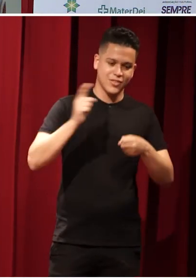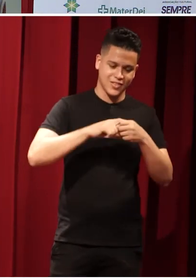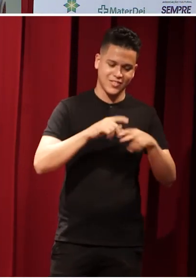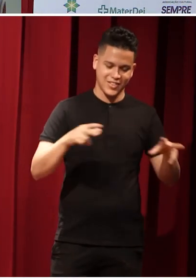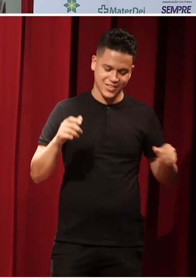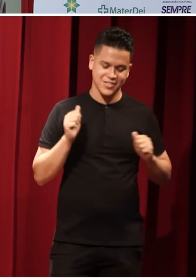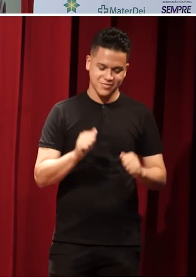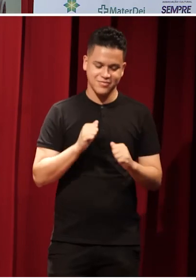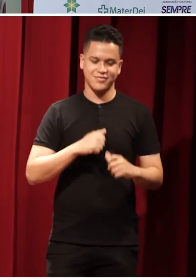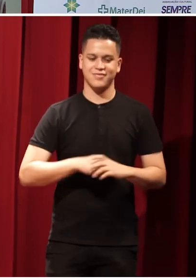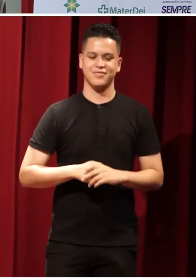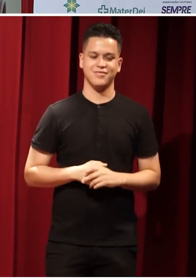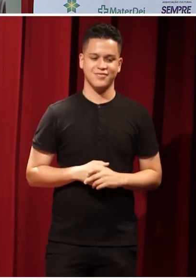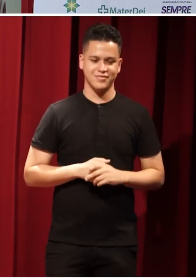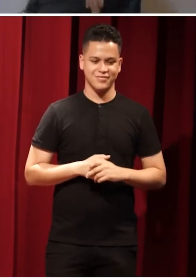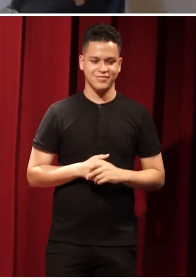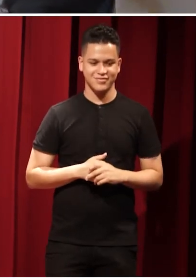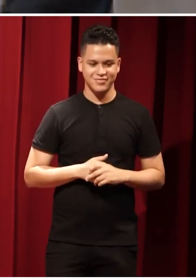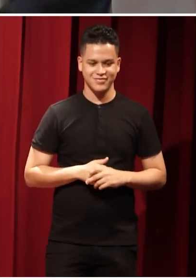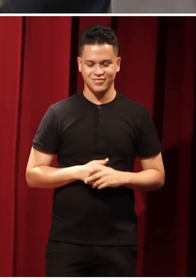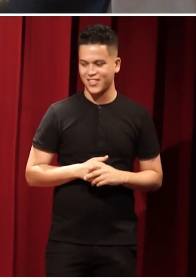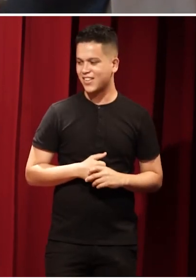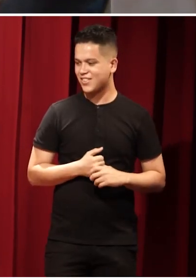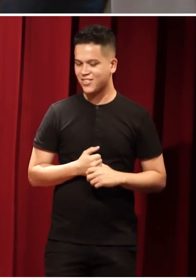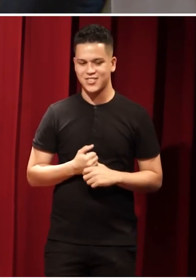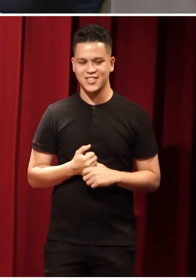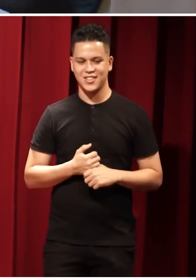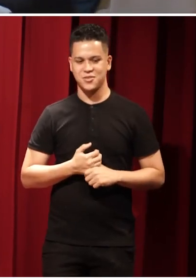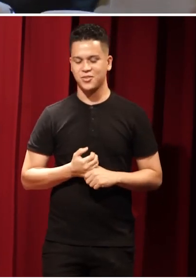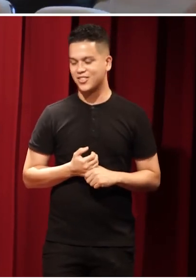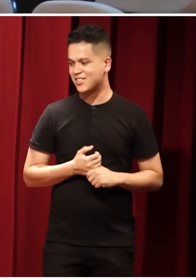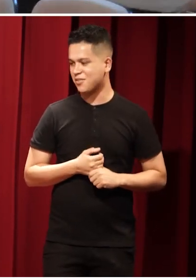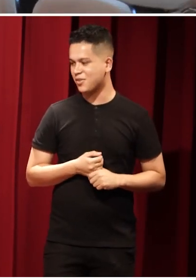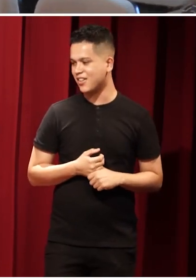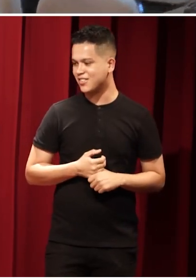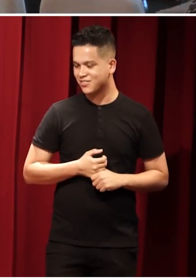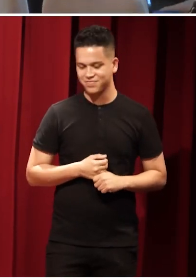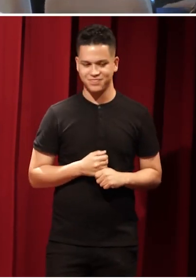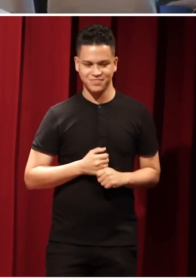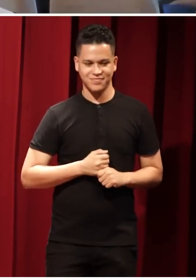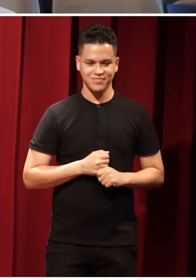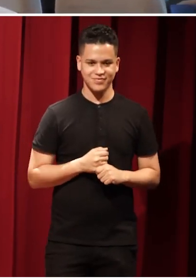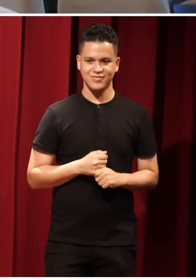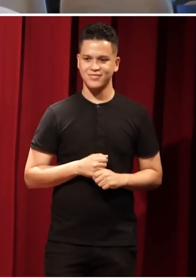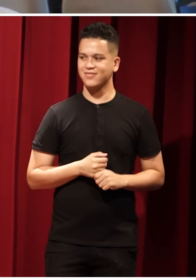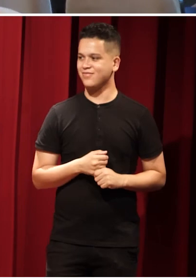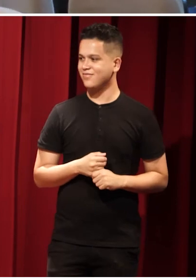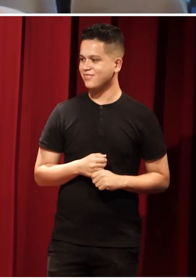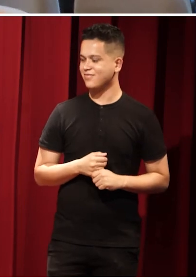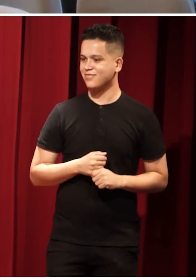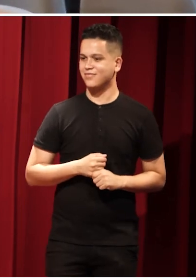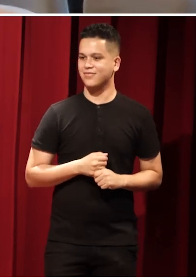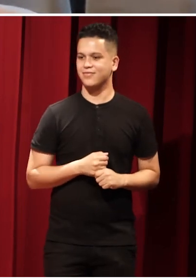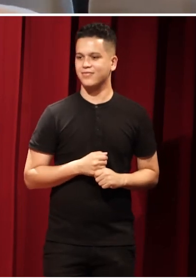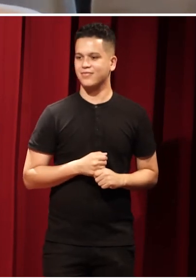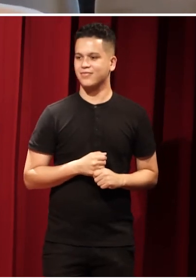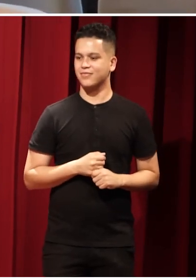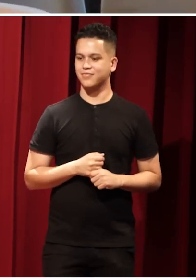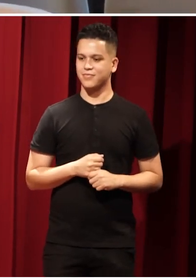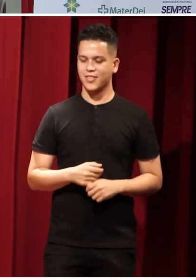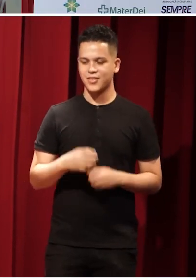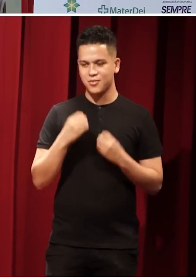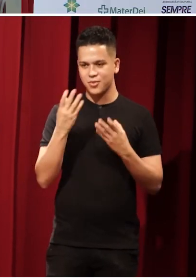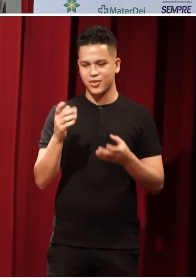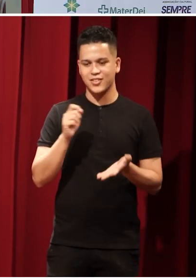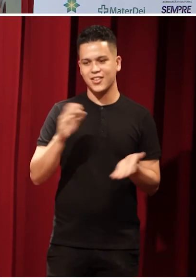Chame mais pessoas. Pede para ele chamar mais gente. O homem vai até Afonso, pega o livro, senta-se novamente e agradece com um